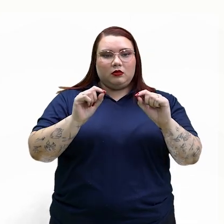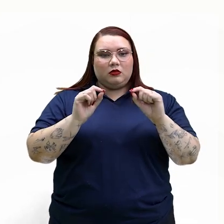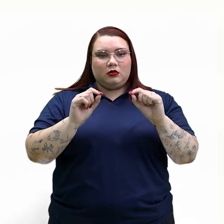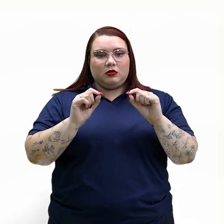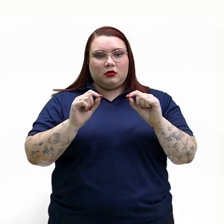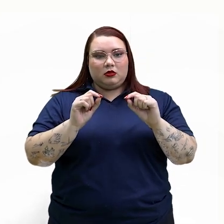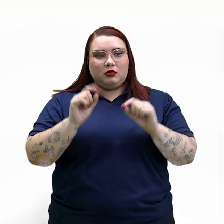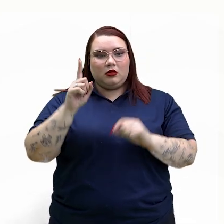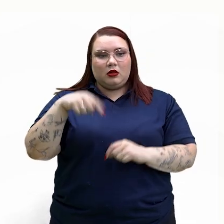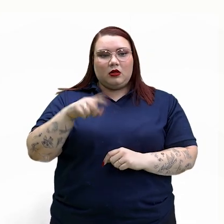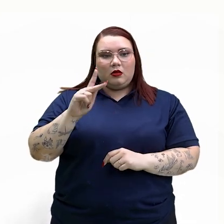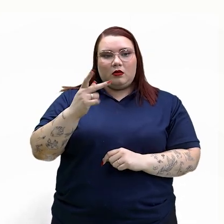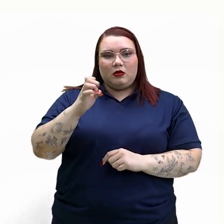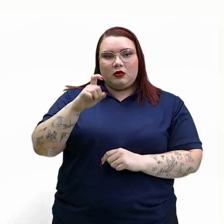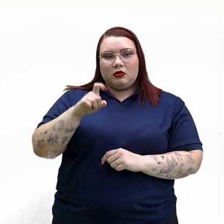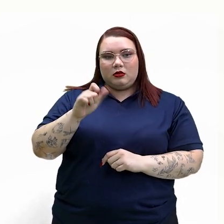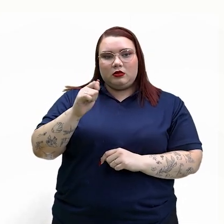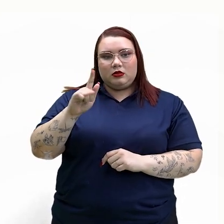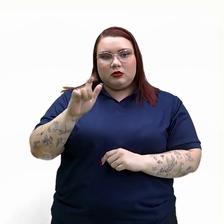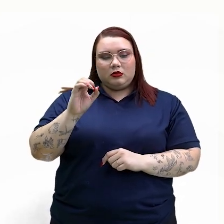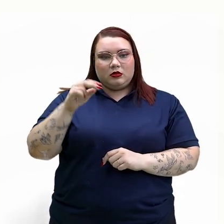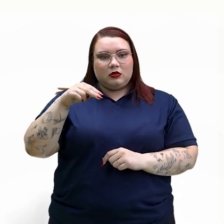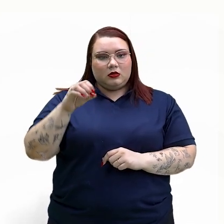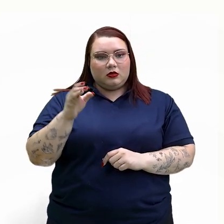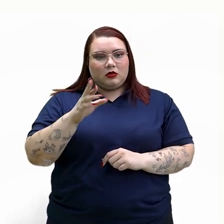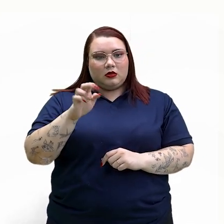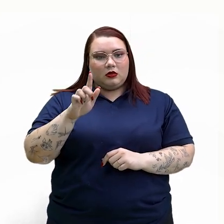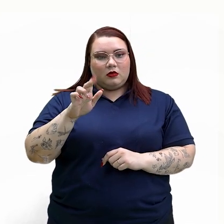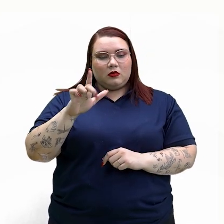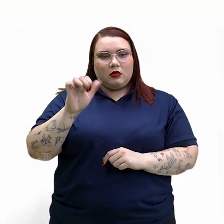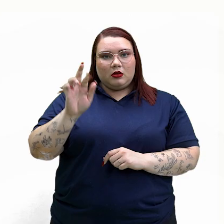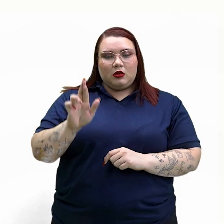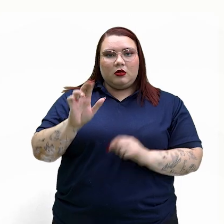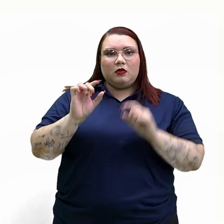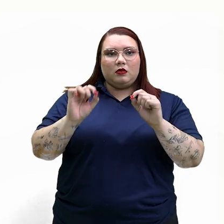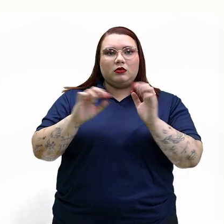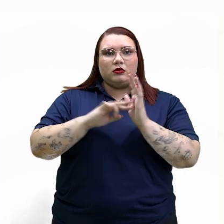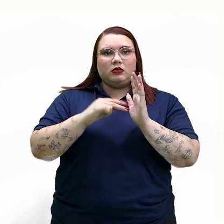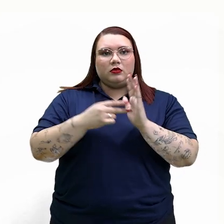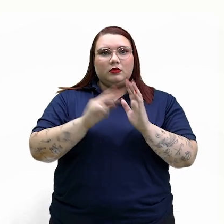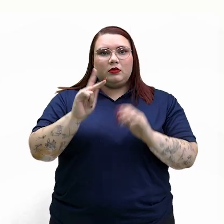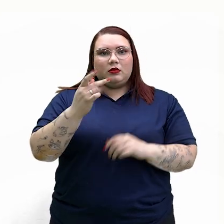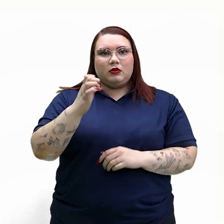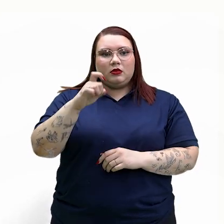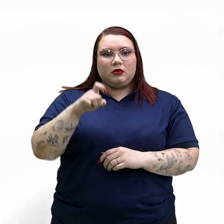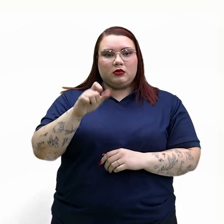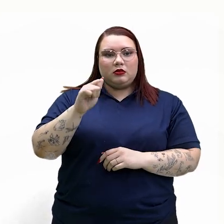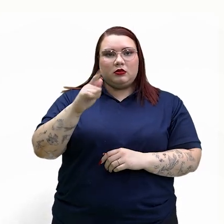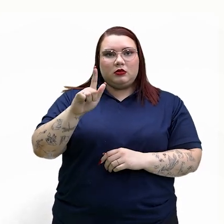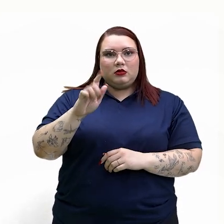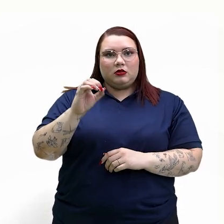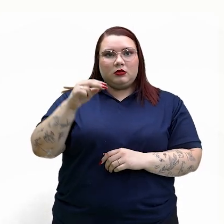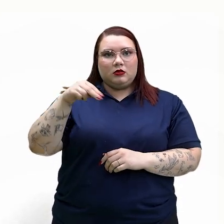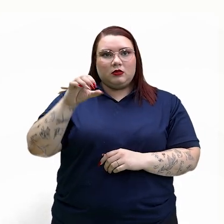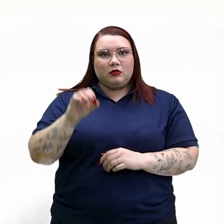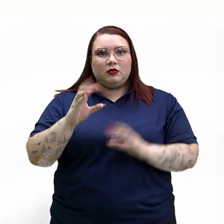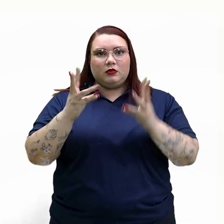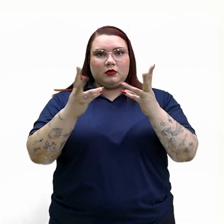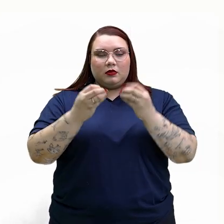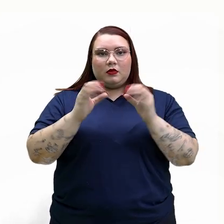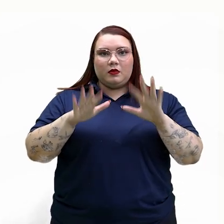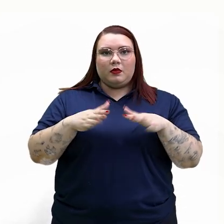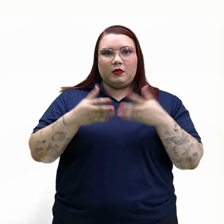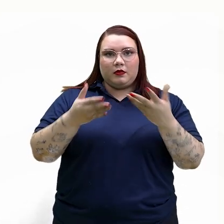hexágono regular. E aí, a primeira coisa que eu tenho que lembrar, o que é um hexágono, né? Quanto que é um hexágono?